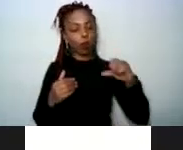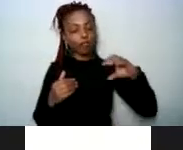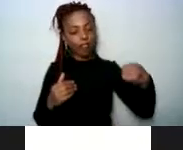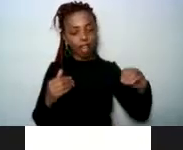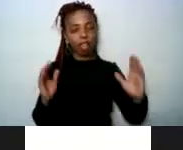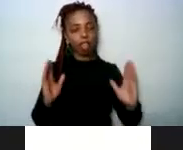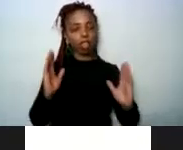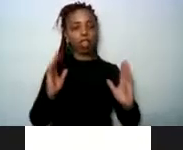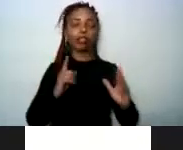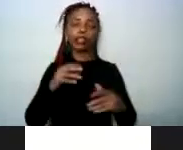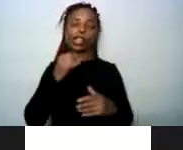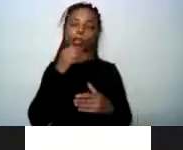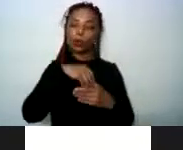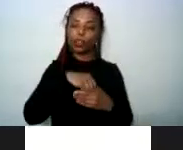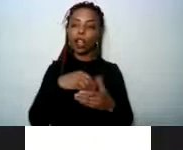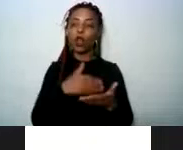-condicionado, ventilação,